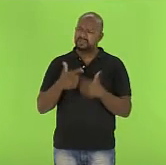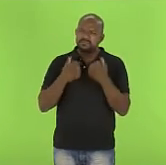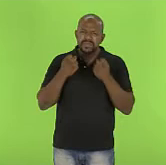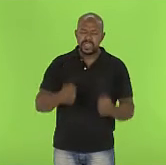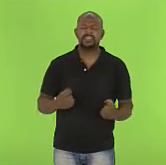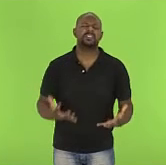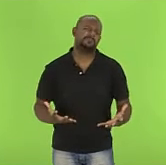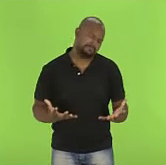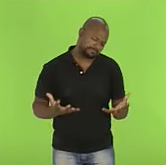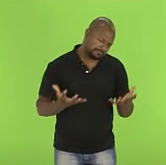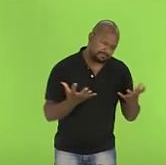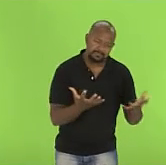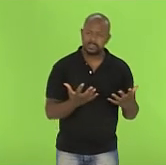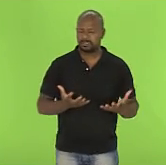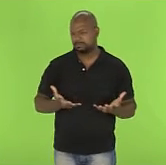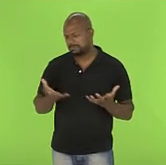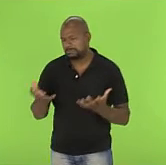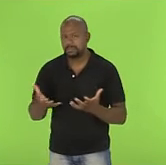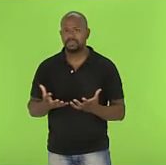Carregando peso.